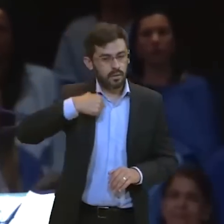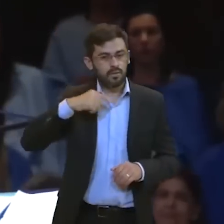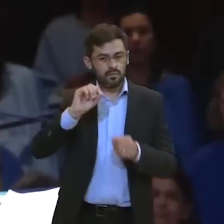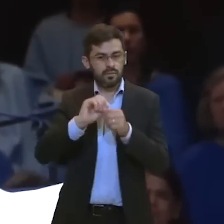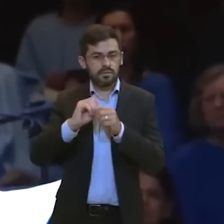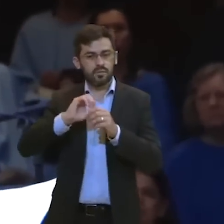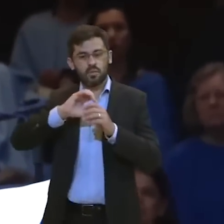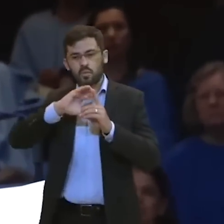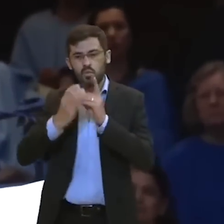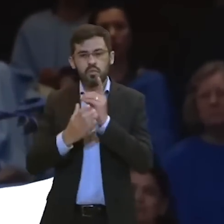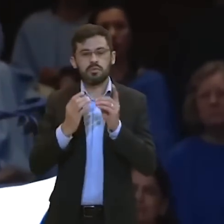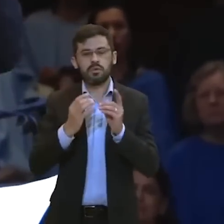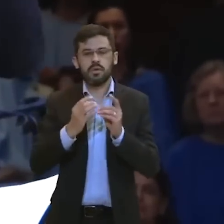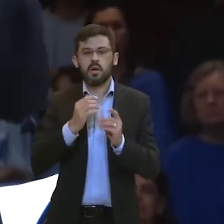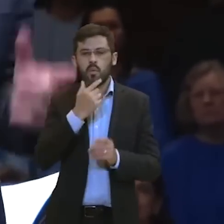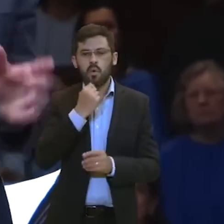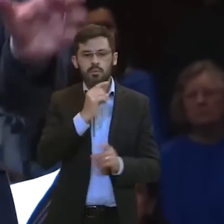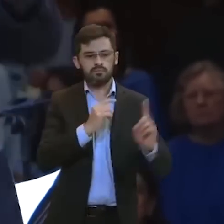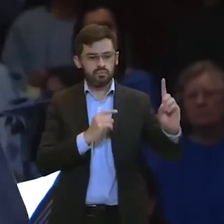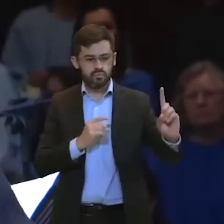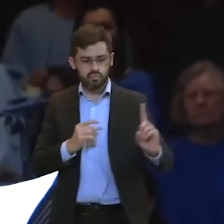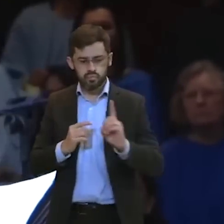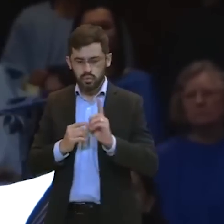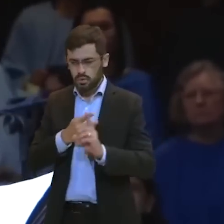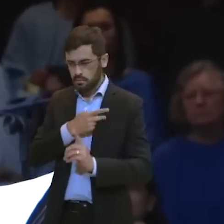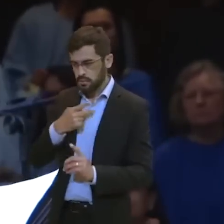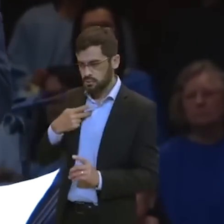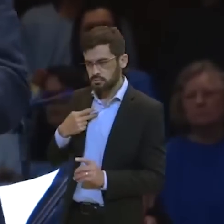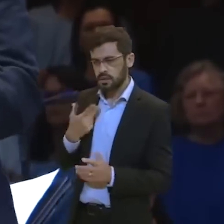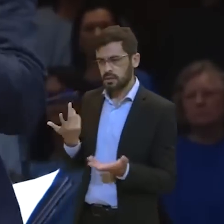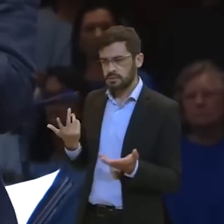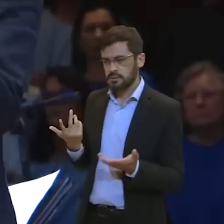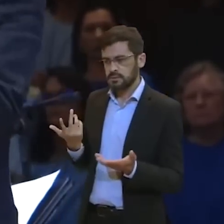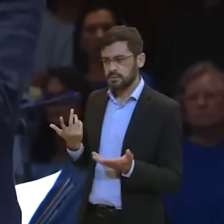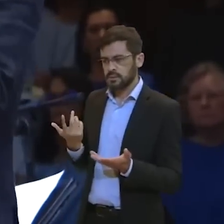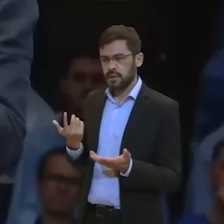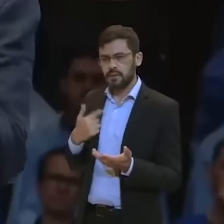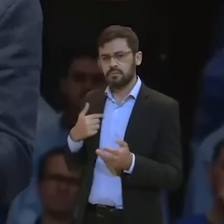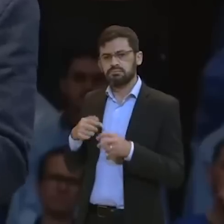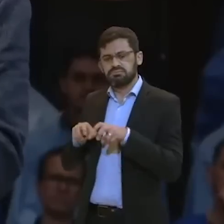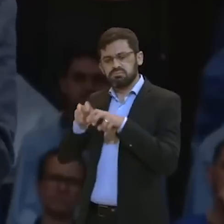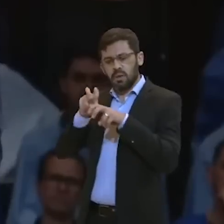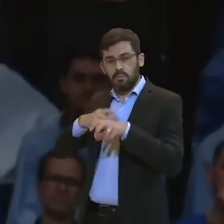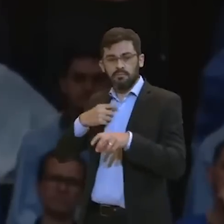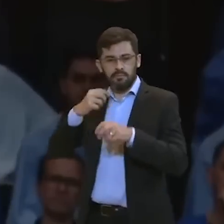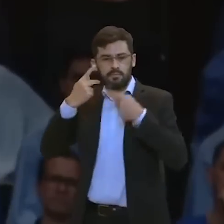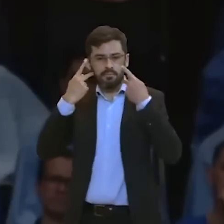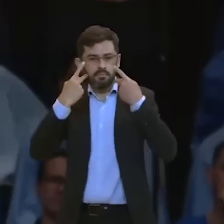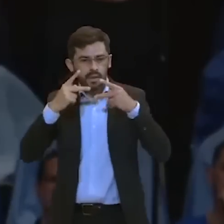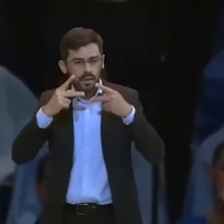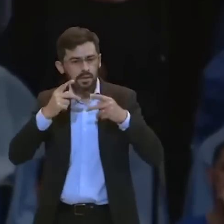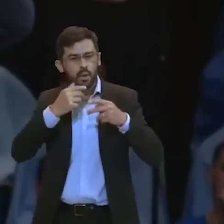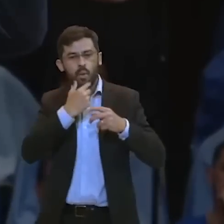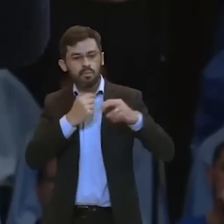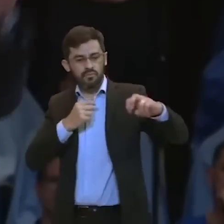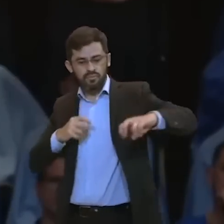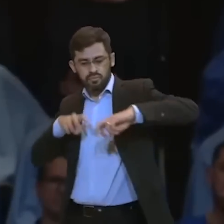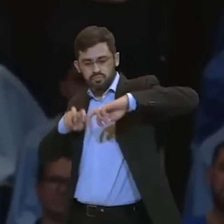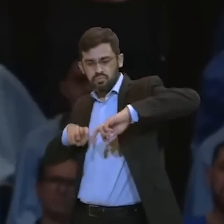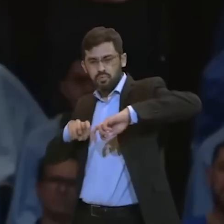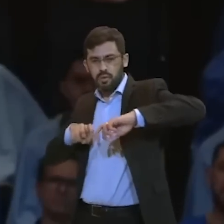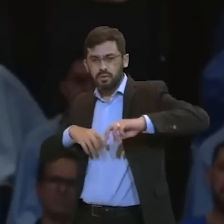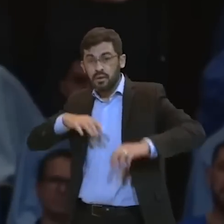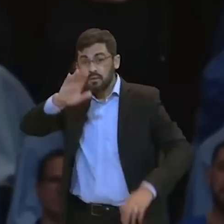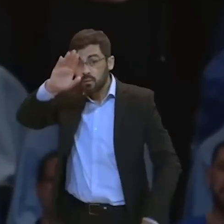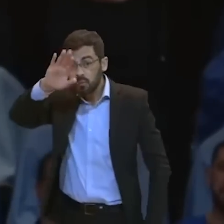culto, e ele chegou para mim e disse: pastor, ele sentou no primeiro banco, e eu estava lá pregando, ensinando, e ele dizia, fazia